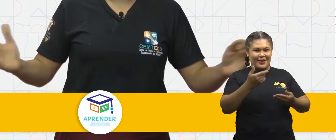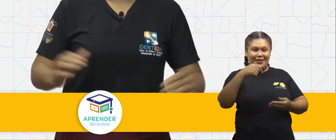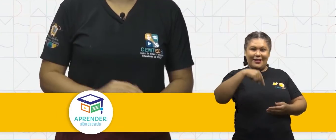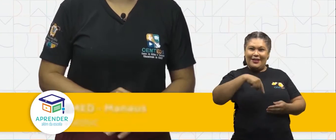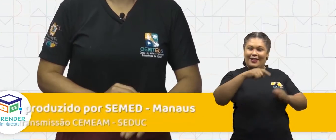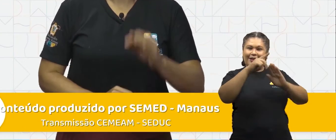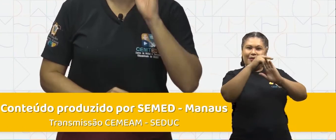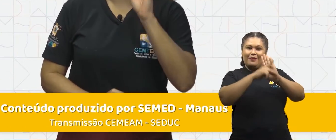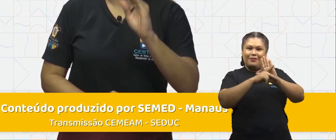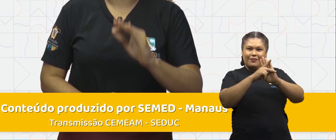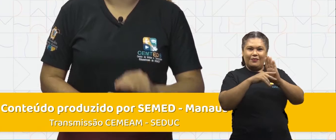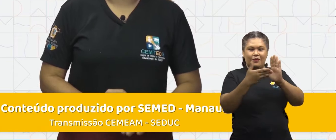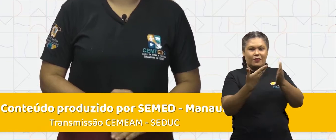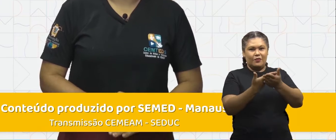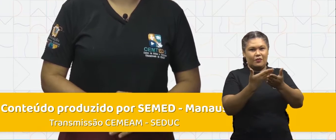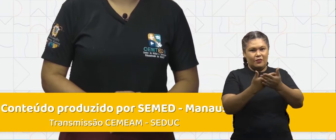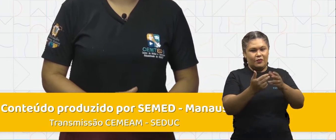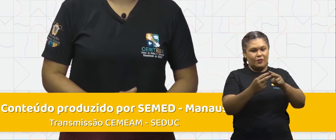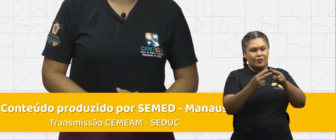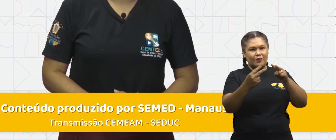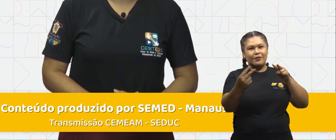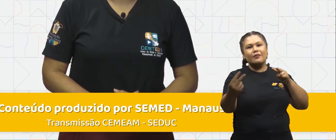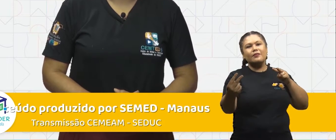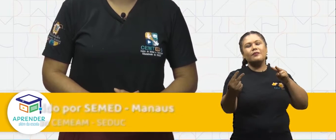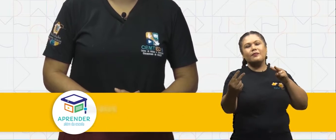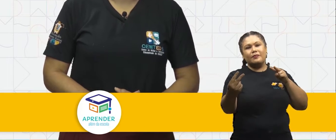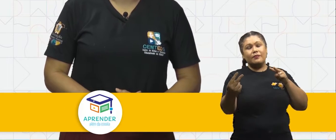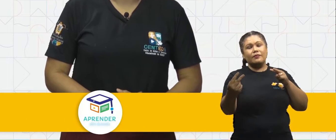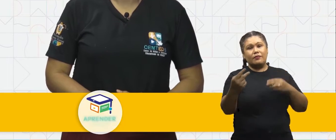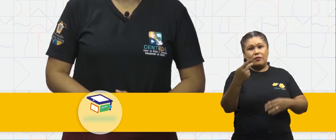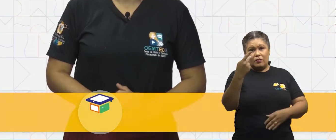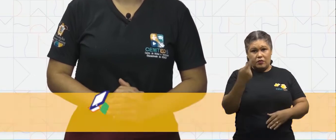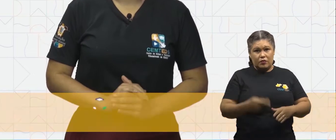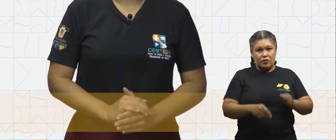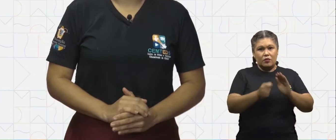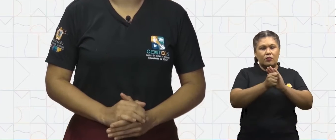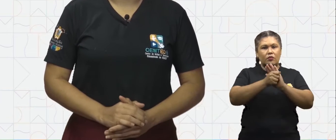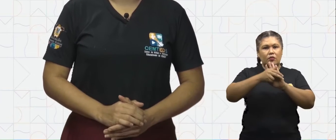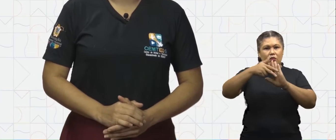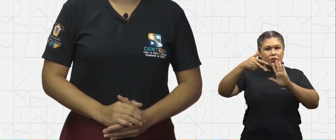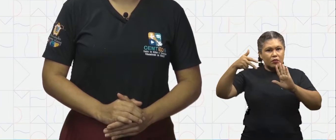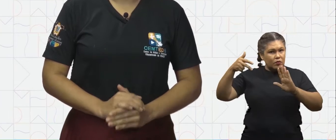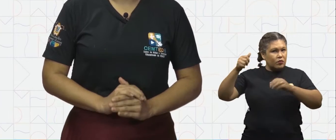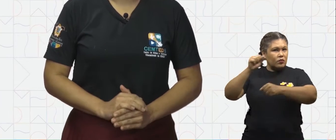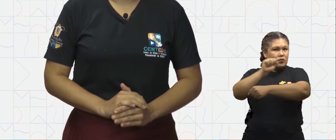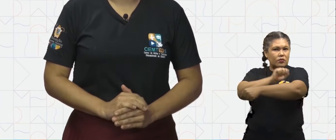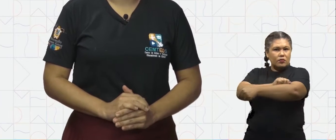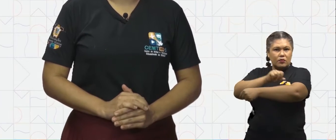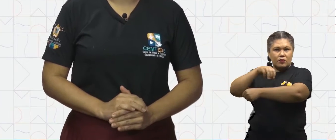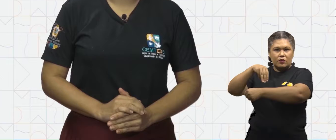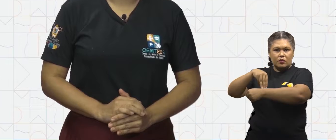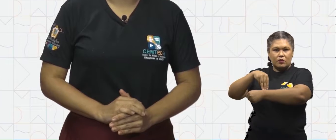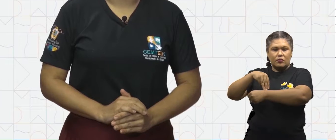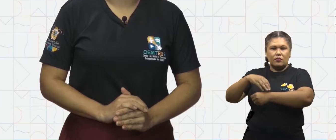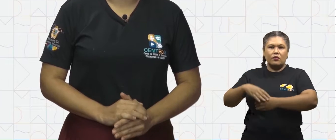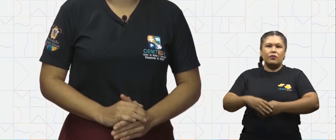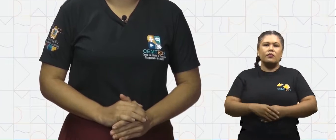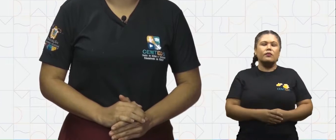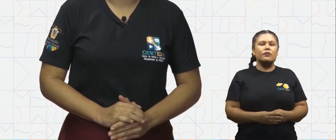Seja bem-vindo ao projeto Aprender Além da Escola, do Centro de Mídias e